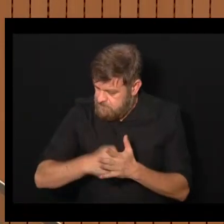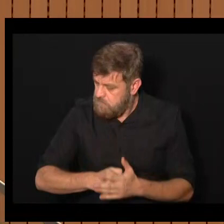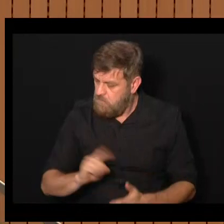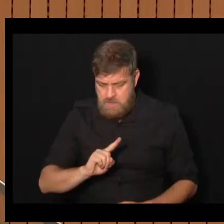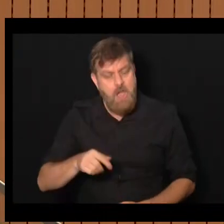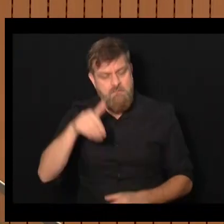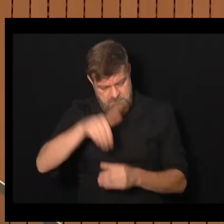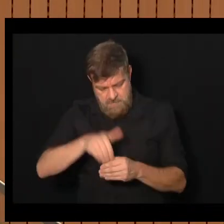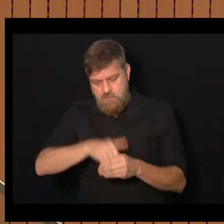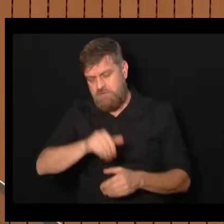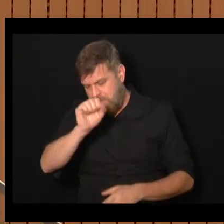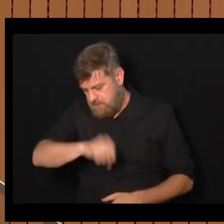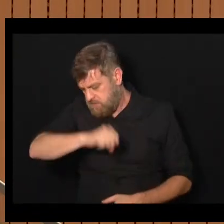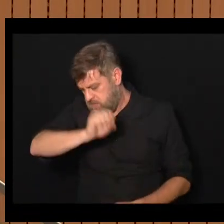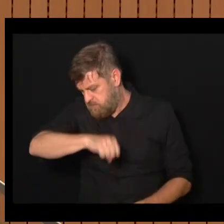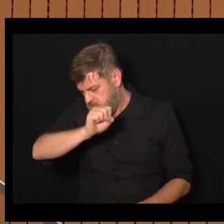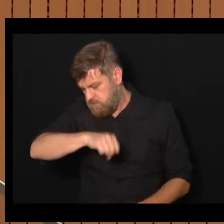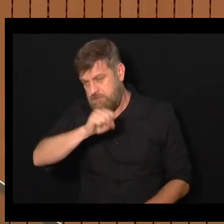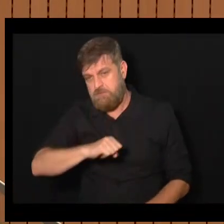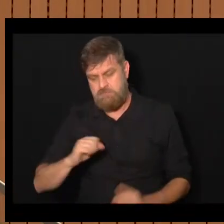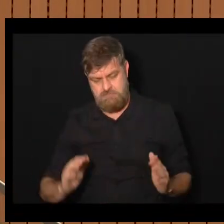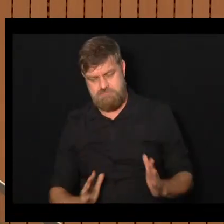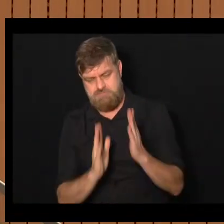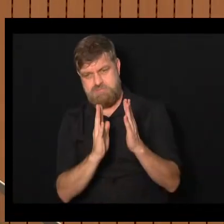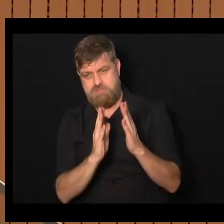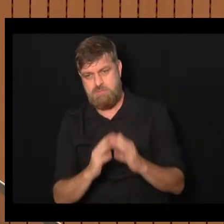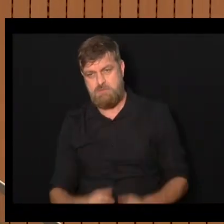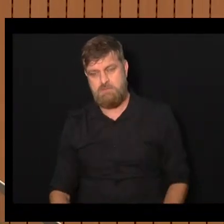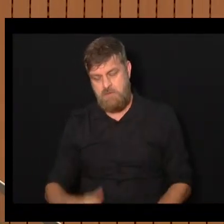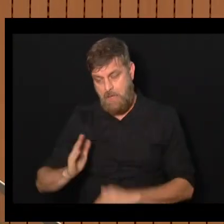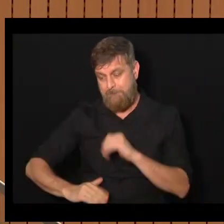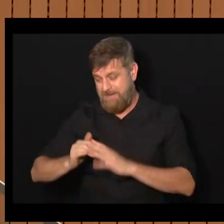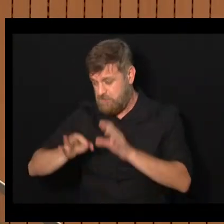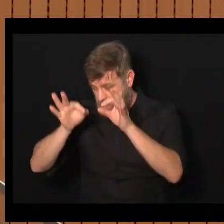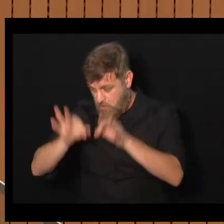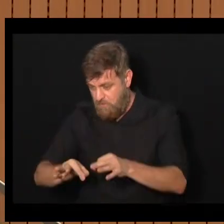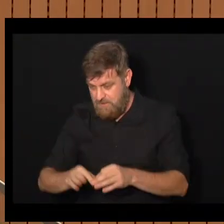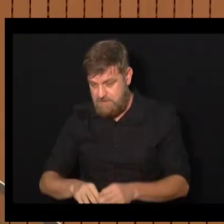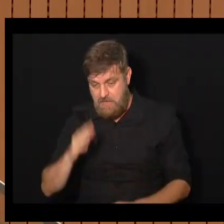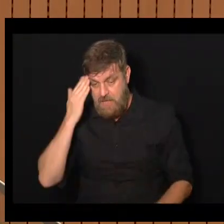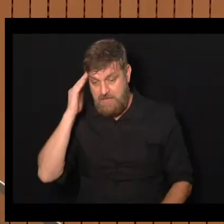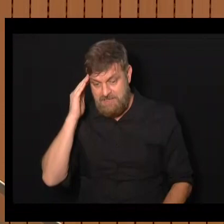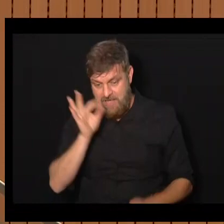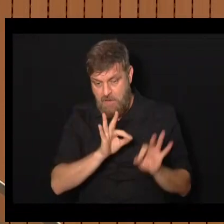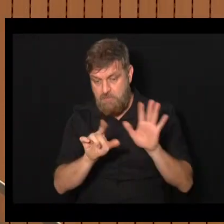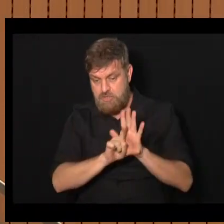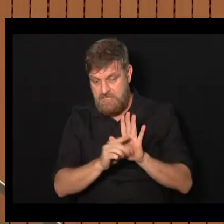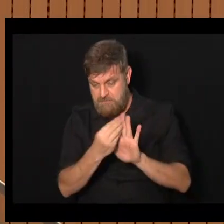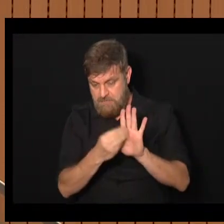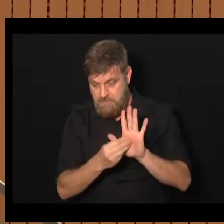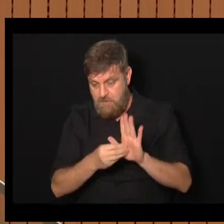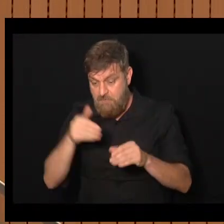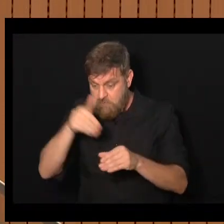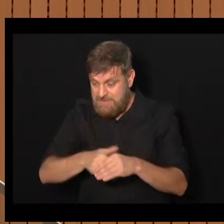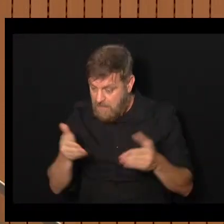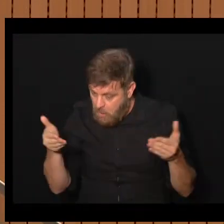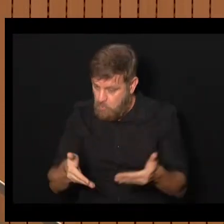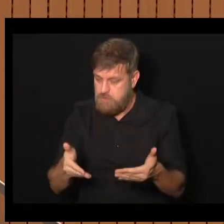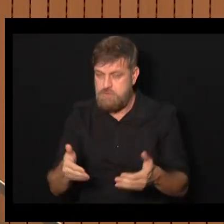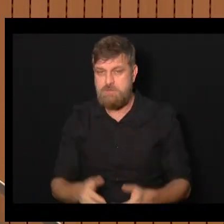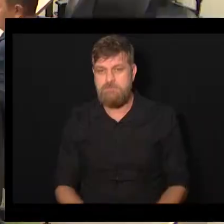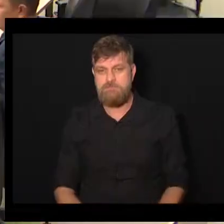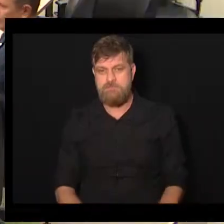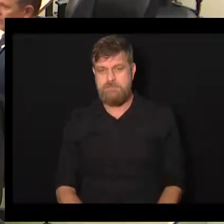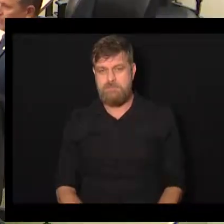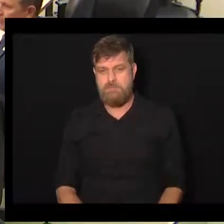legalidade foram muito corretos ao entender que esse projeto deveria ser colocado em pauta. Pois não, vereador. Vereador, já